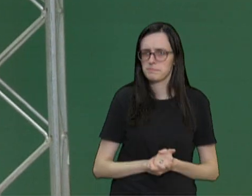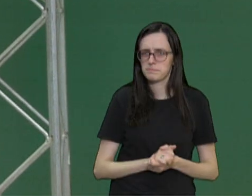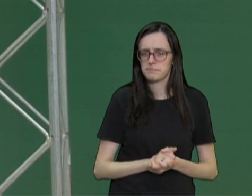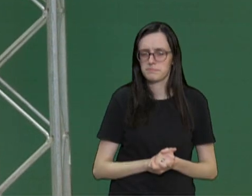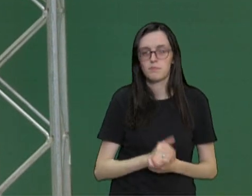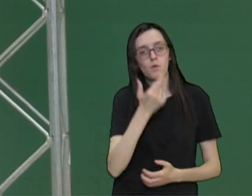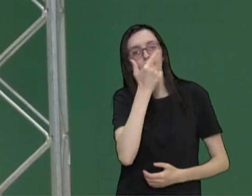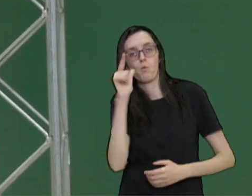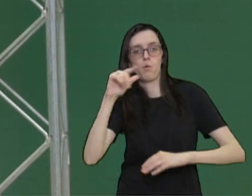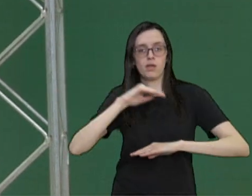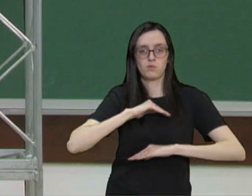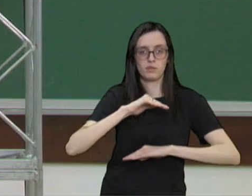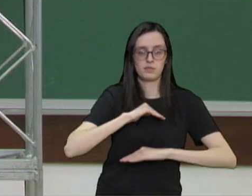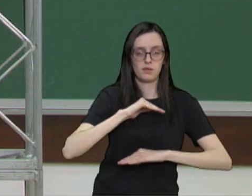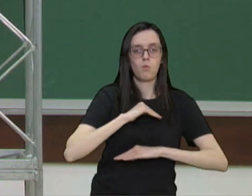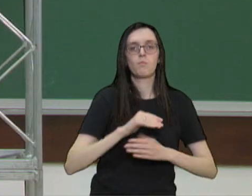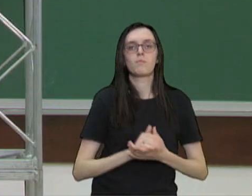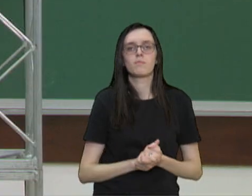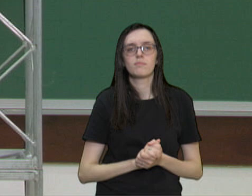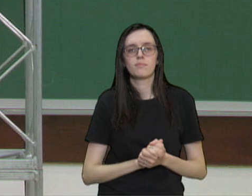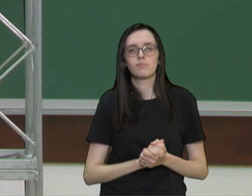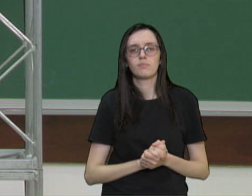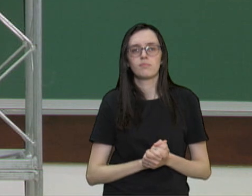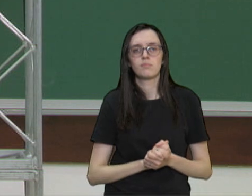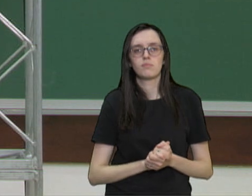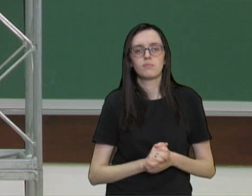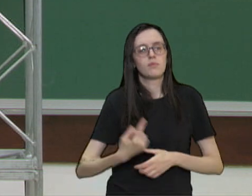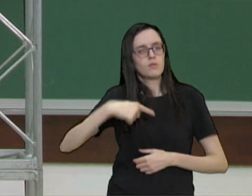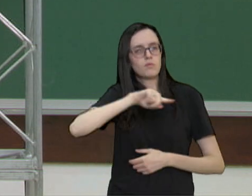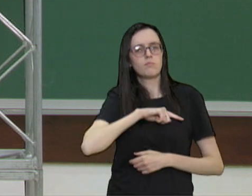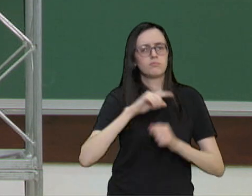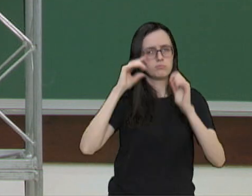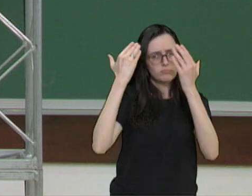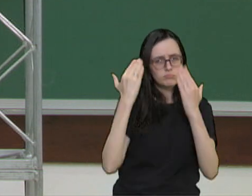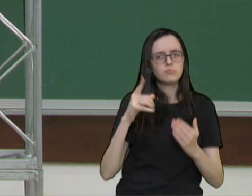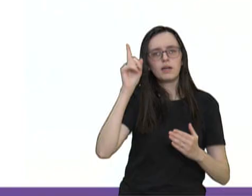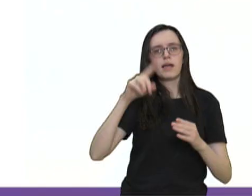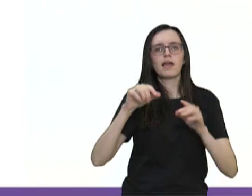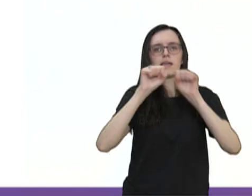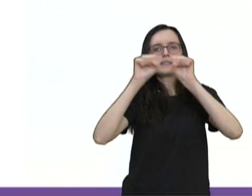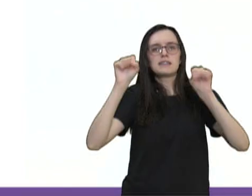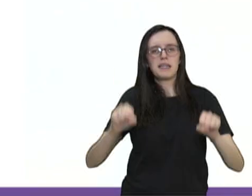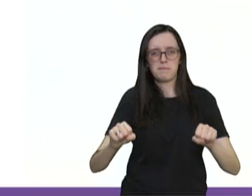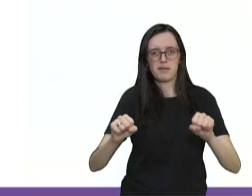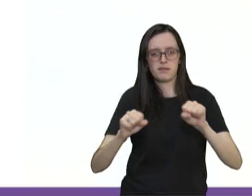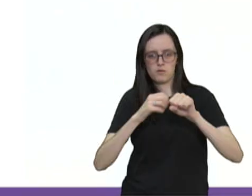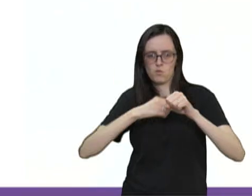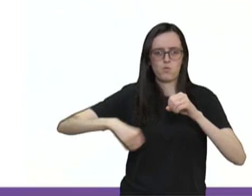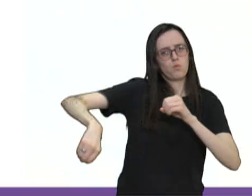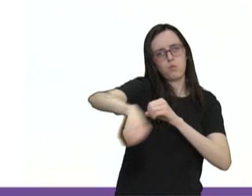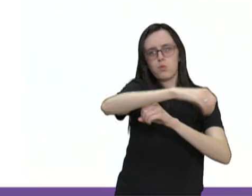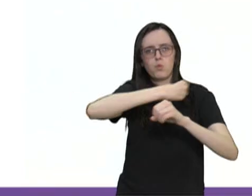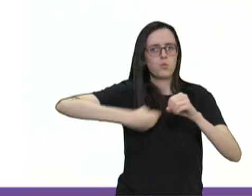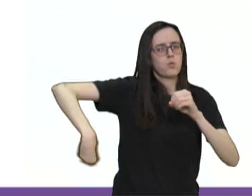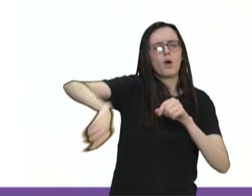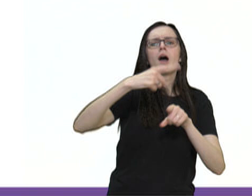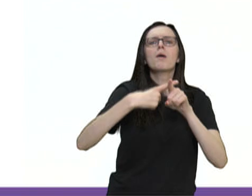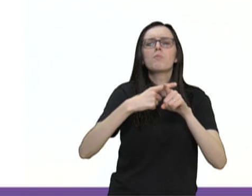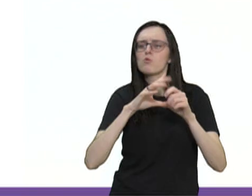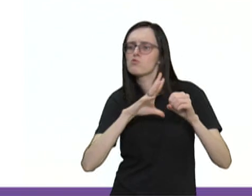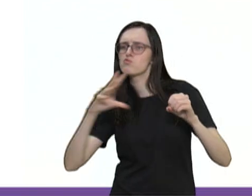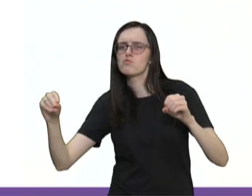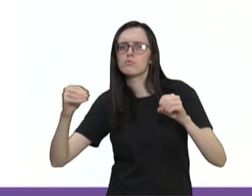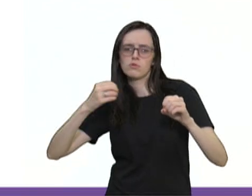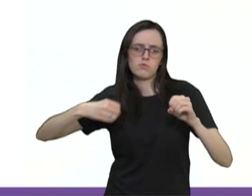Uma outra situação, a gente analisando agora o sistema solar inteiro, por que esses planetas giram ao redor